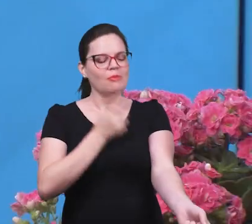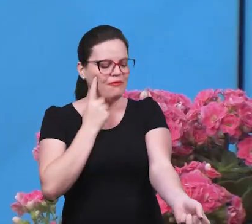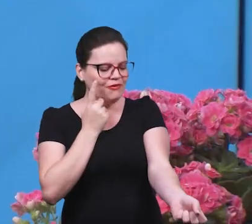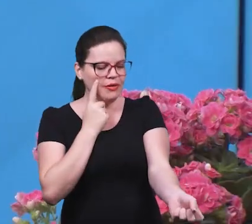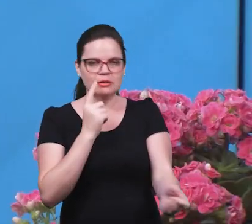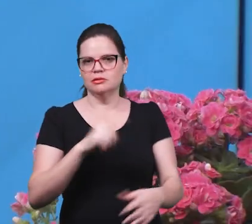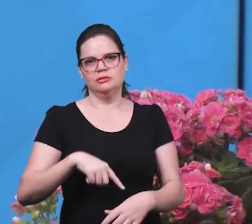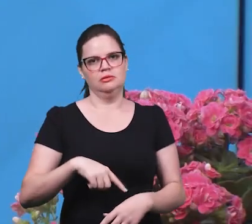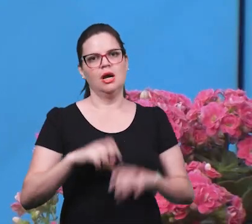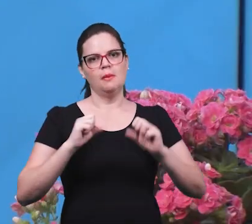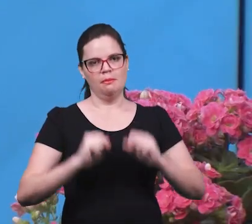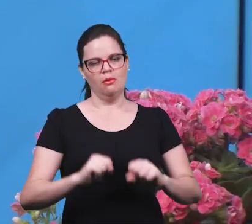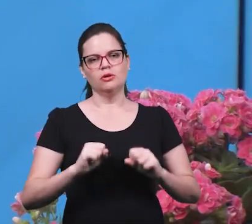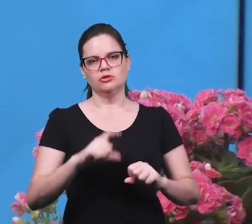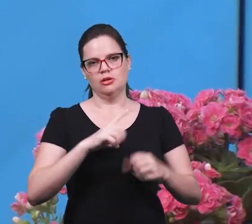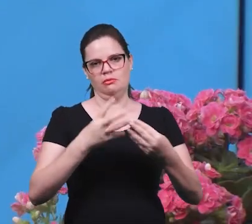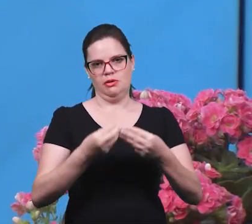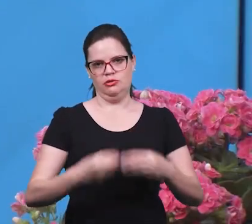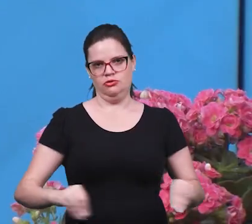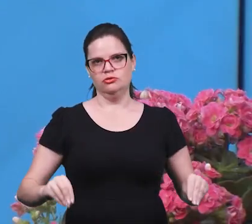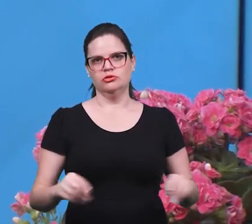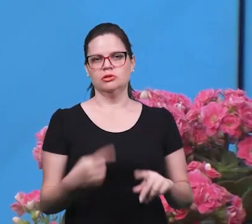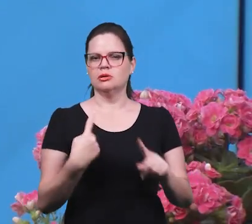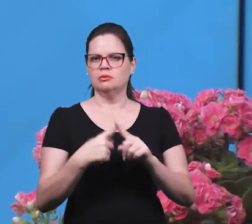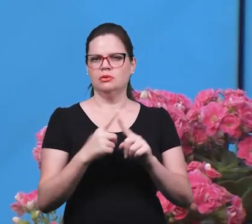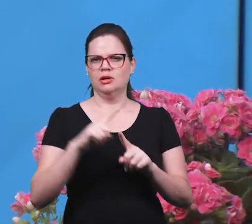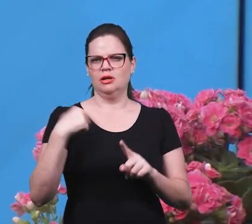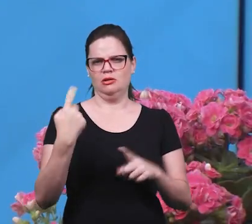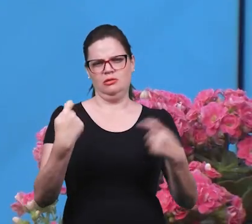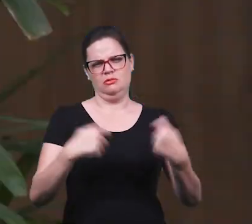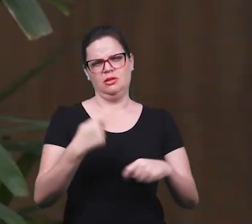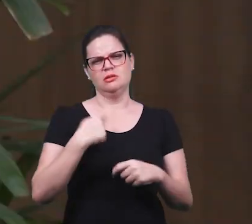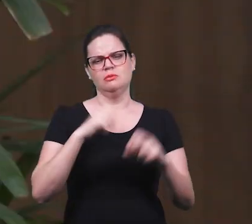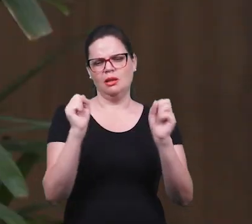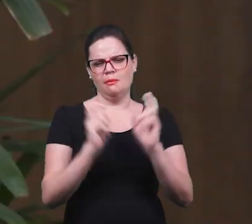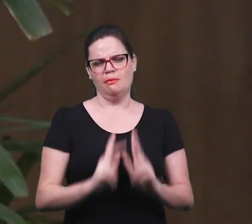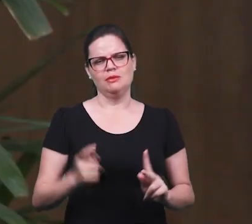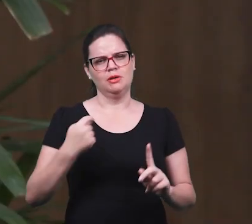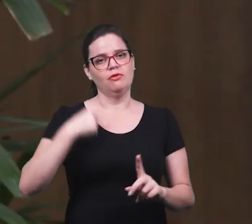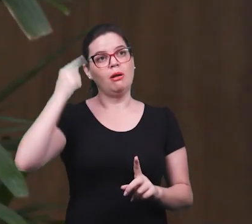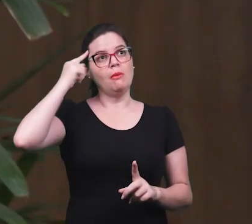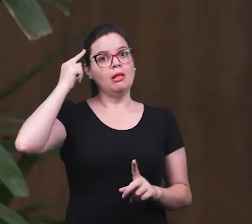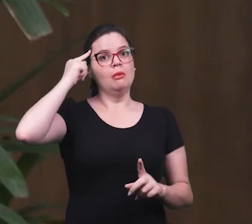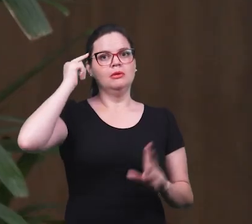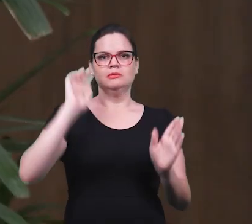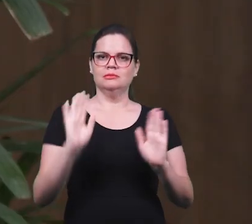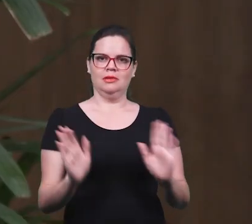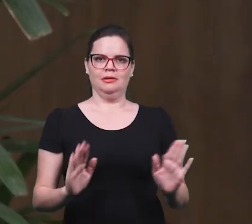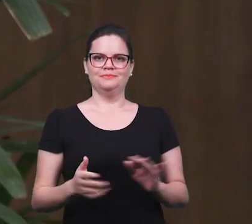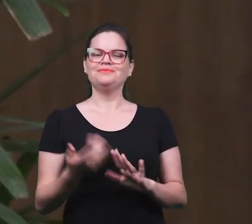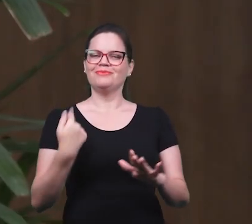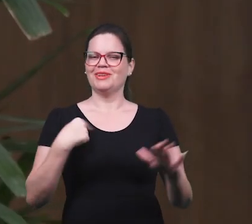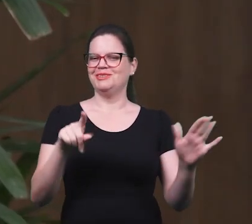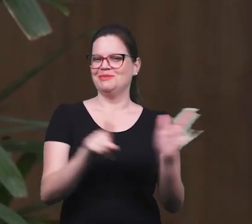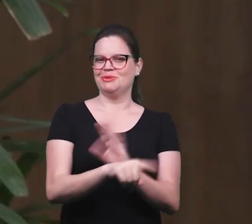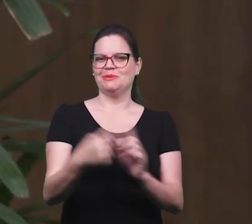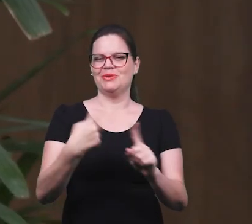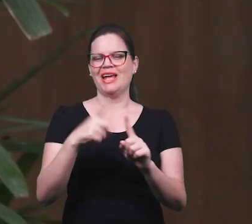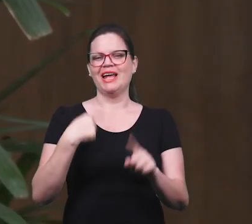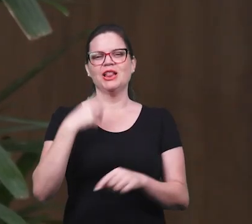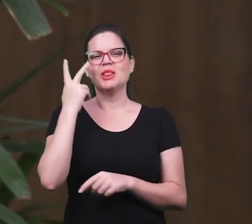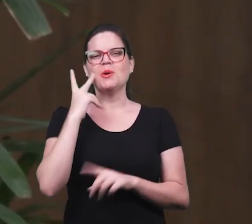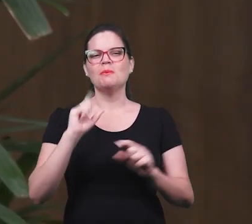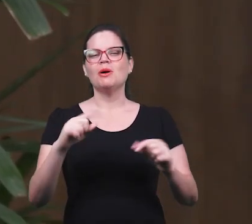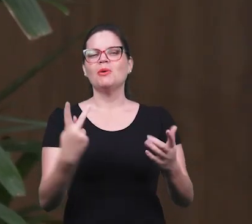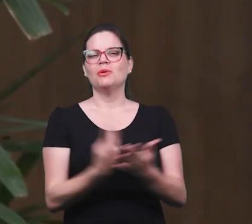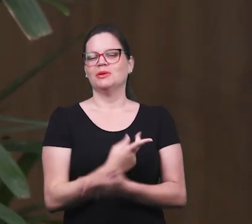pode ser até prejudicial para a cabeça de pais, né? Essas coisas. Eu ia te fazer essa pergunta porque é muito comum, né? É